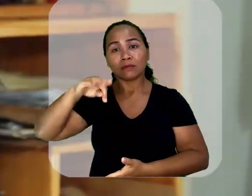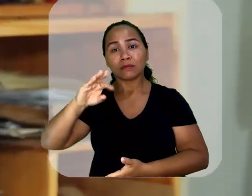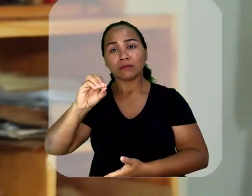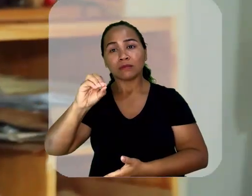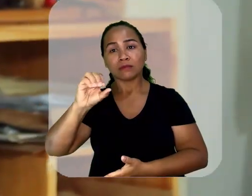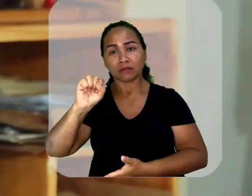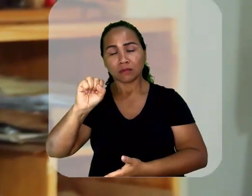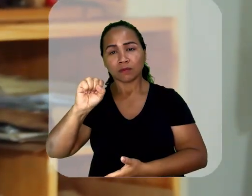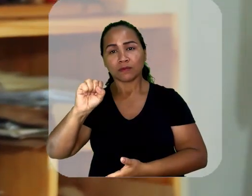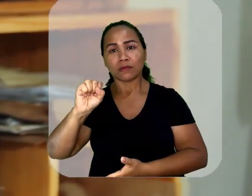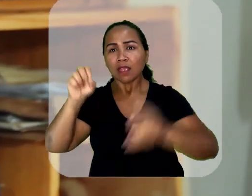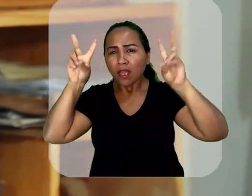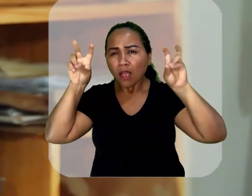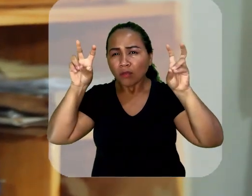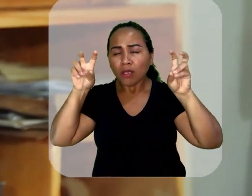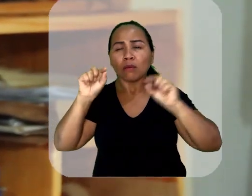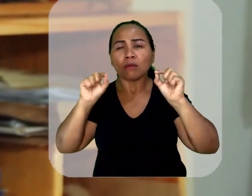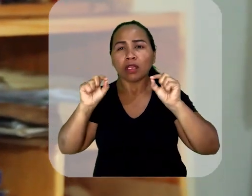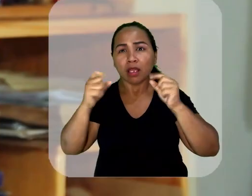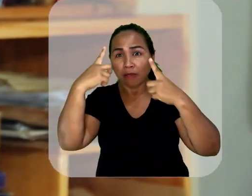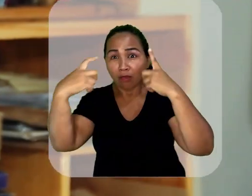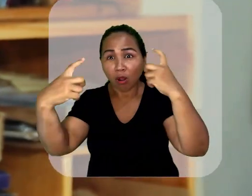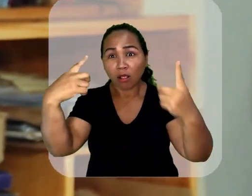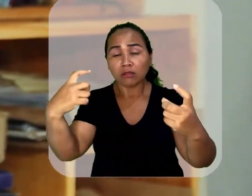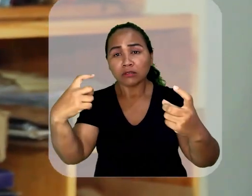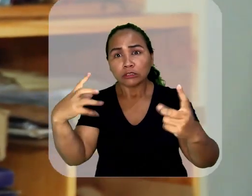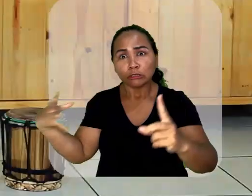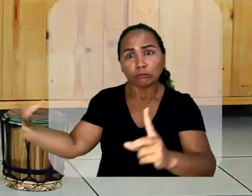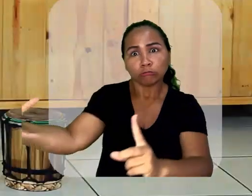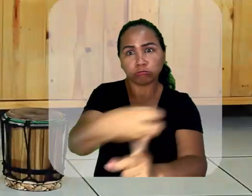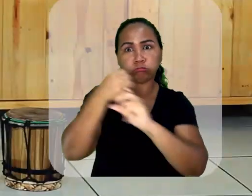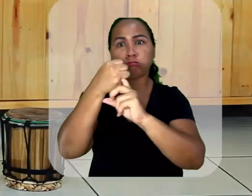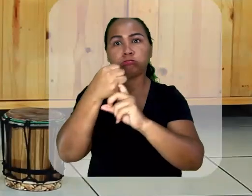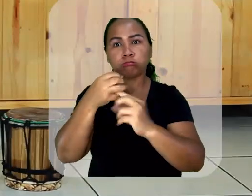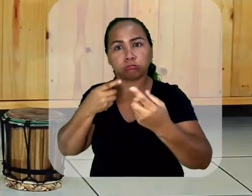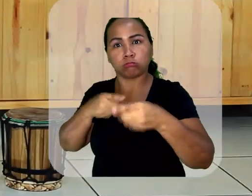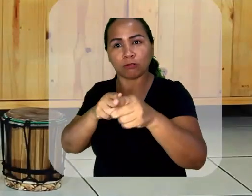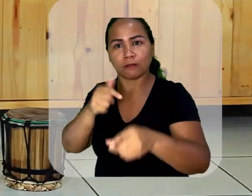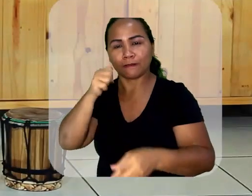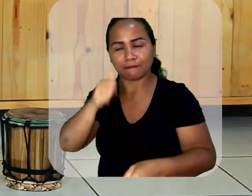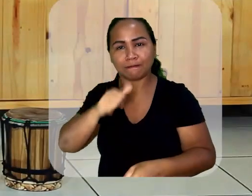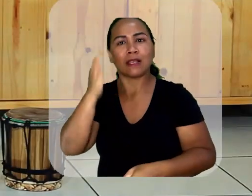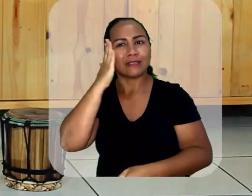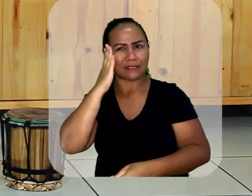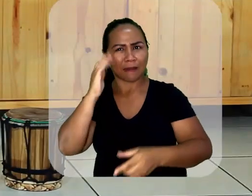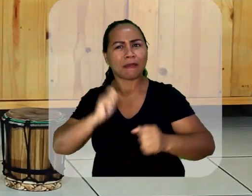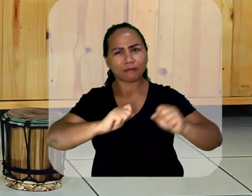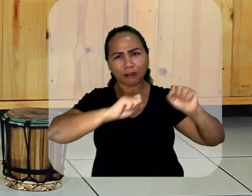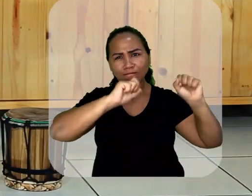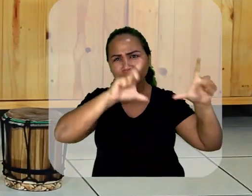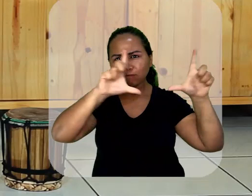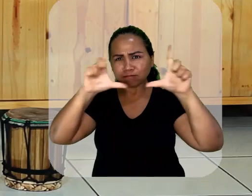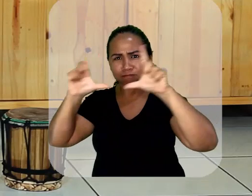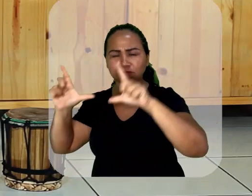cultura da violência, em especial a violência contra mulheres. E a gente está vivendo isso, né, cada vez está aparecendo mais e cada vez a gente